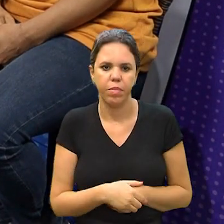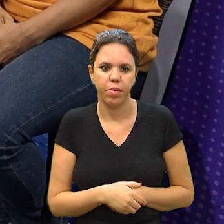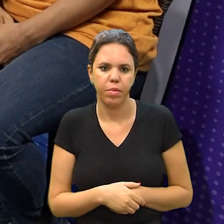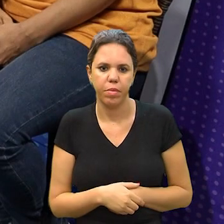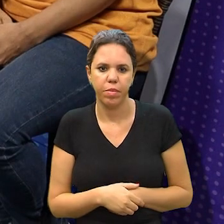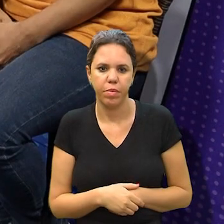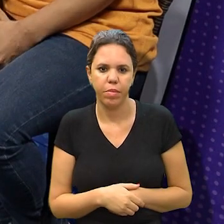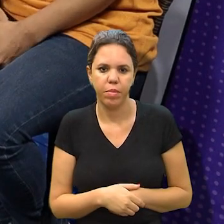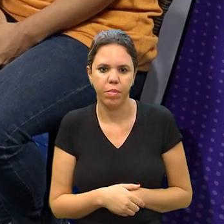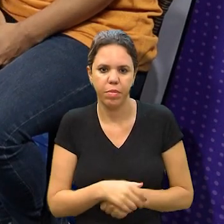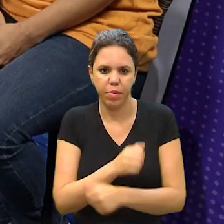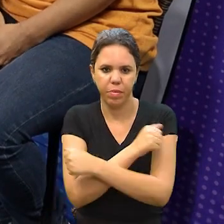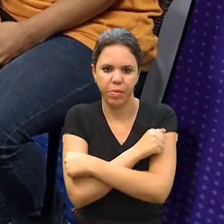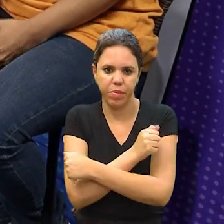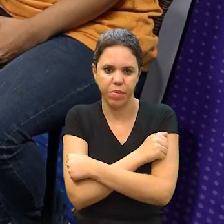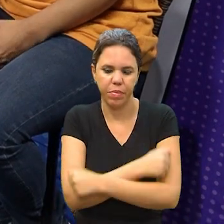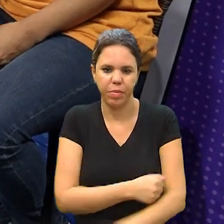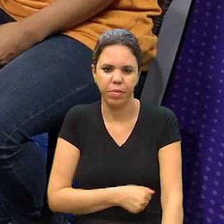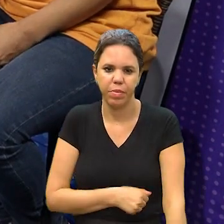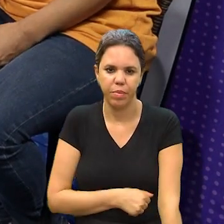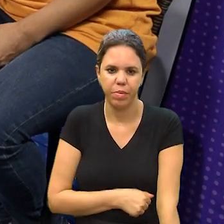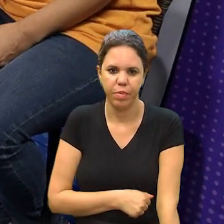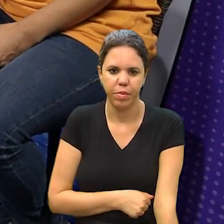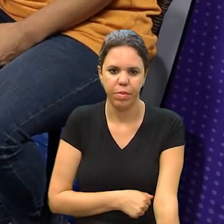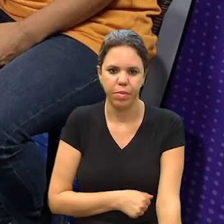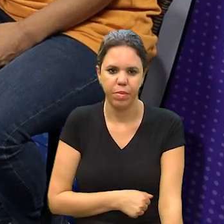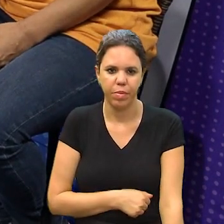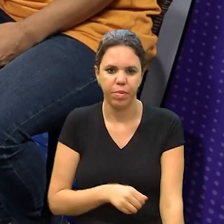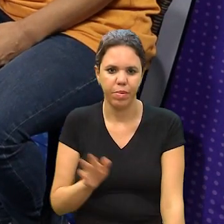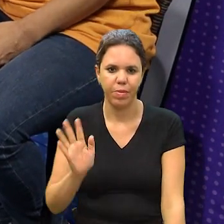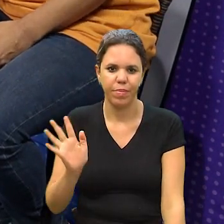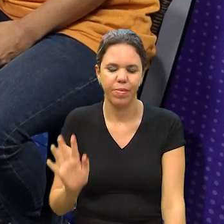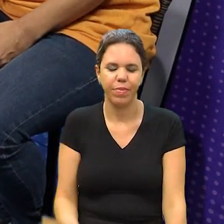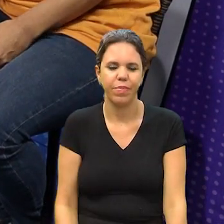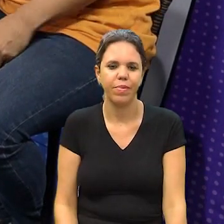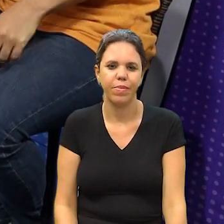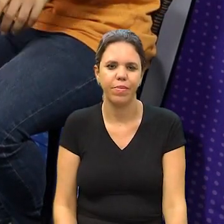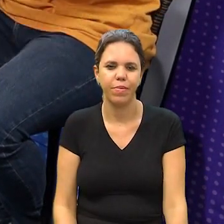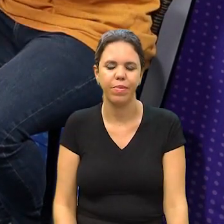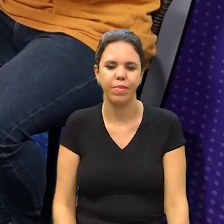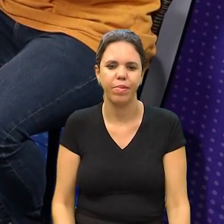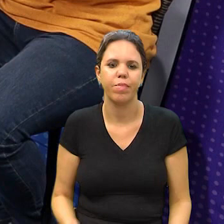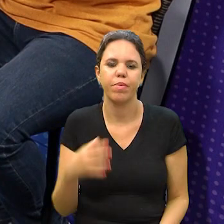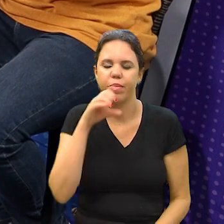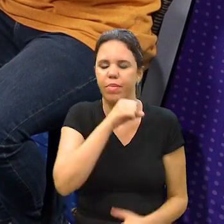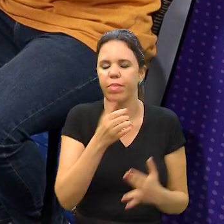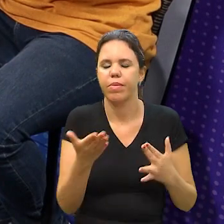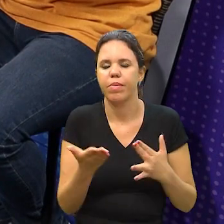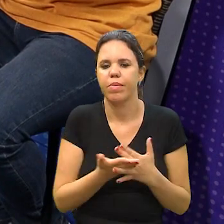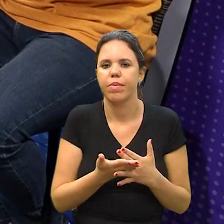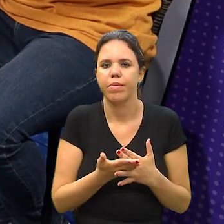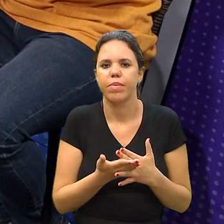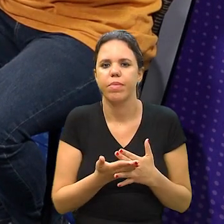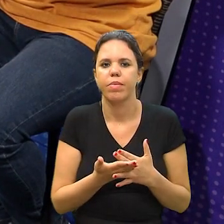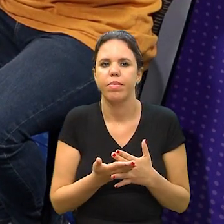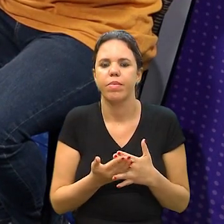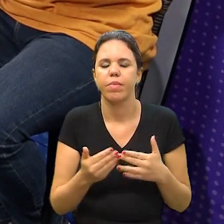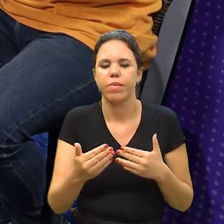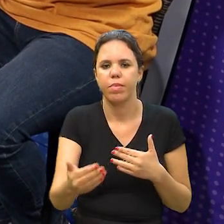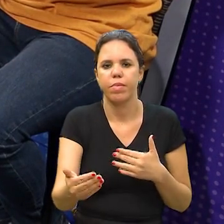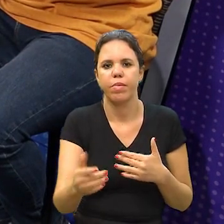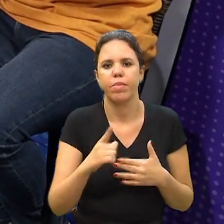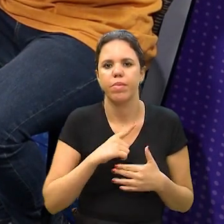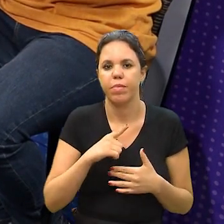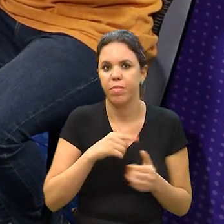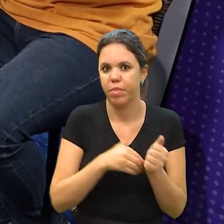continuação. Valeu, Vivian. Um abraço. Tchau, tchau. E a gente vai para um rápido intervalo e no